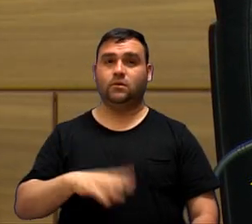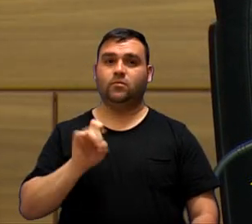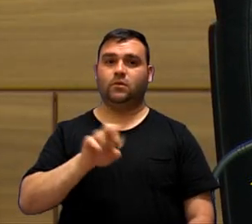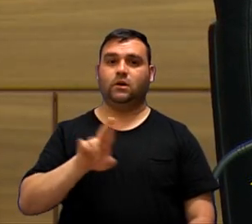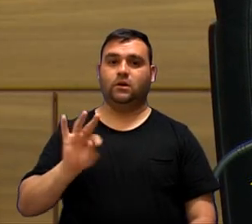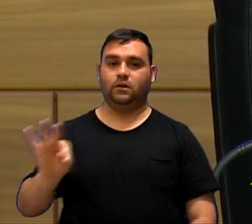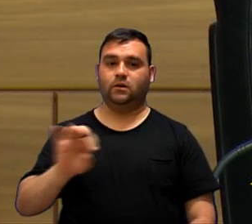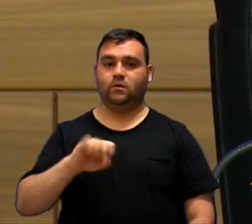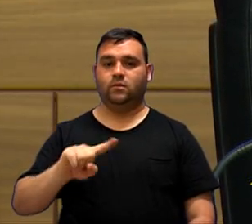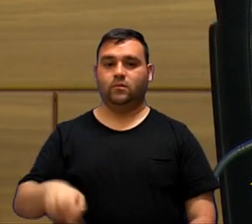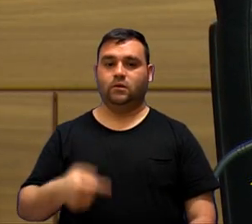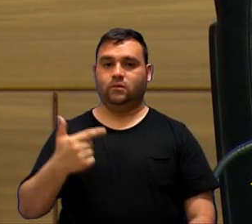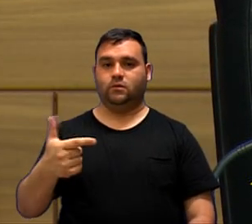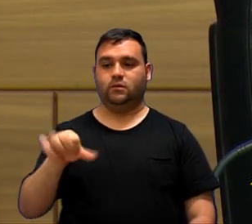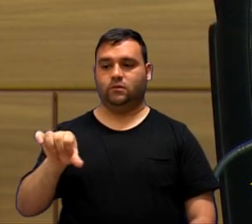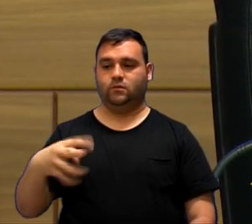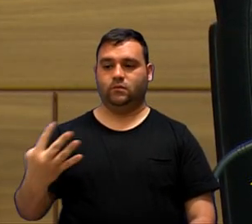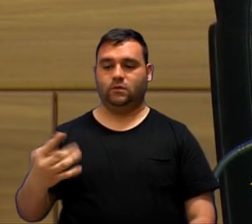R$ 7.281.947,33. O BRT,